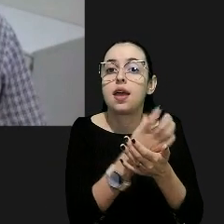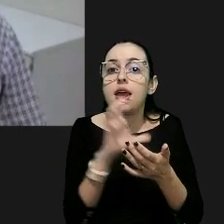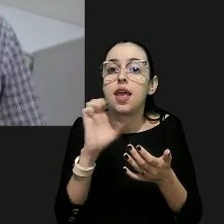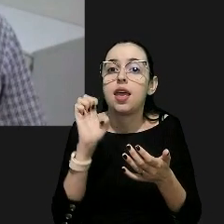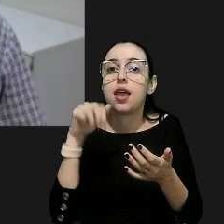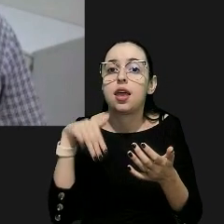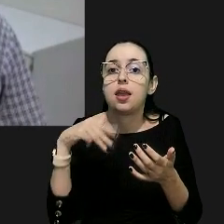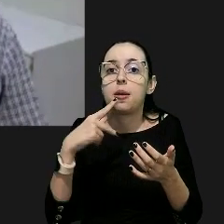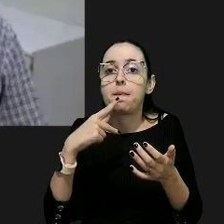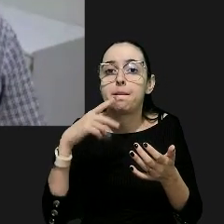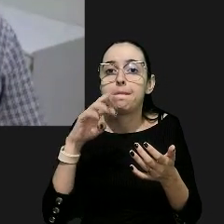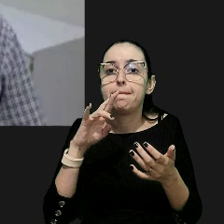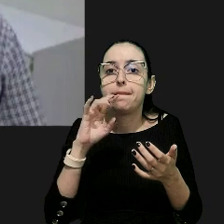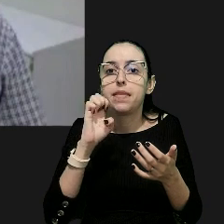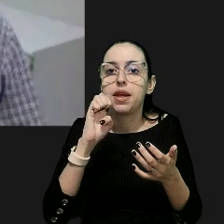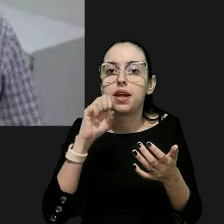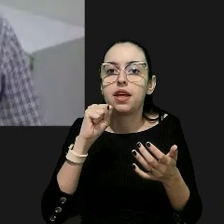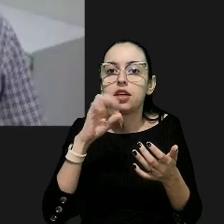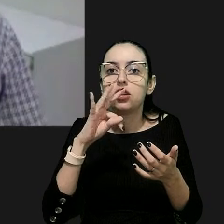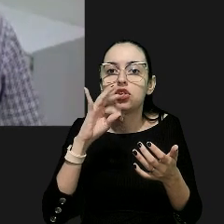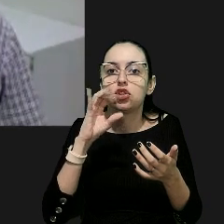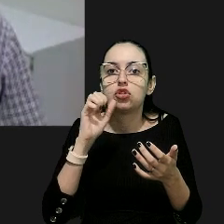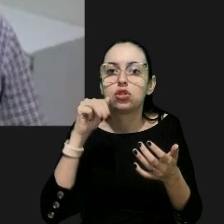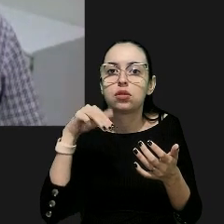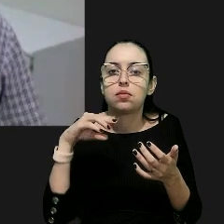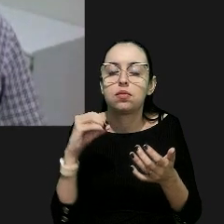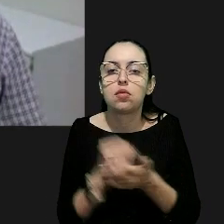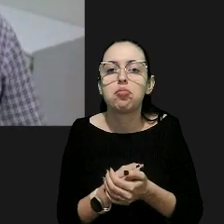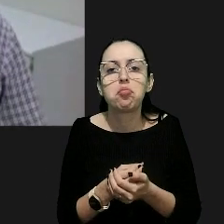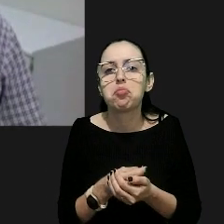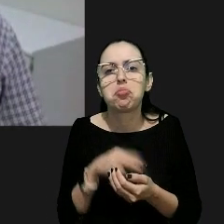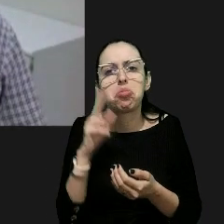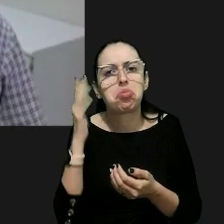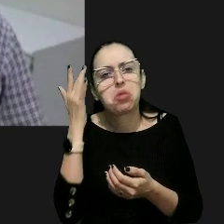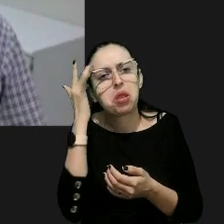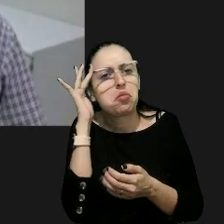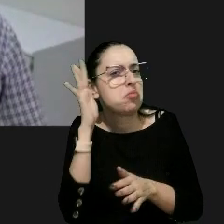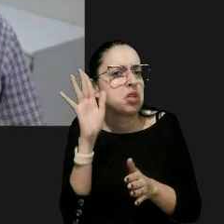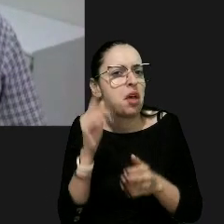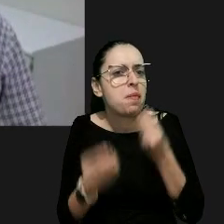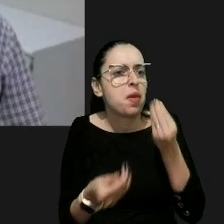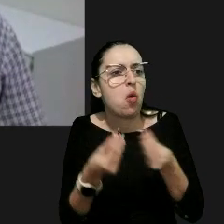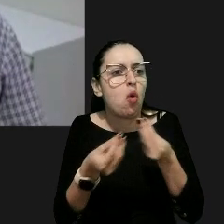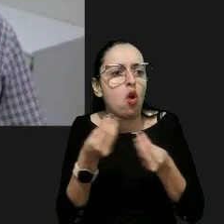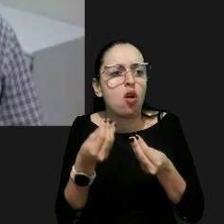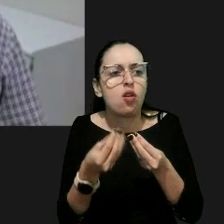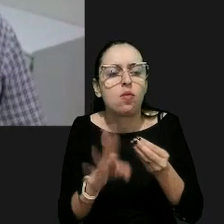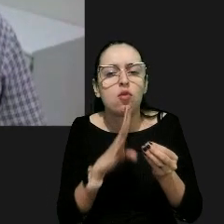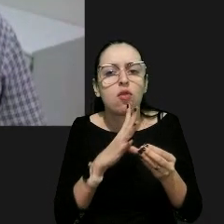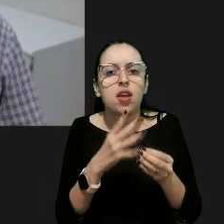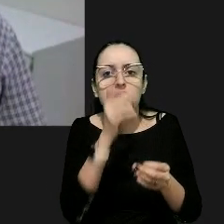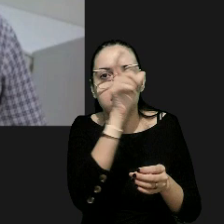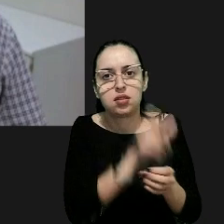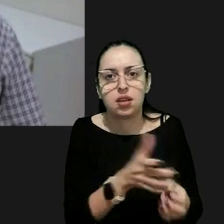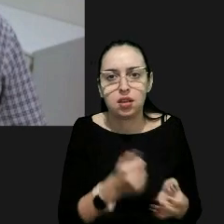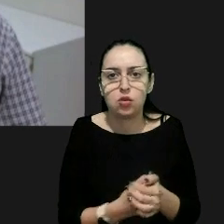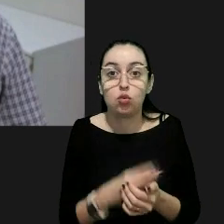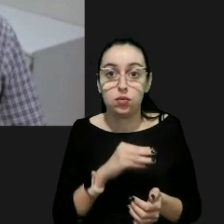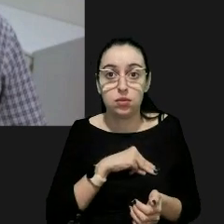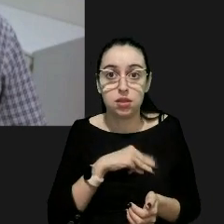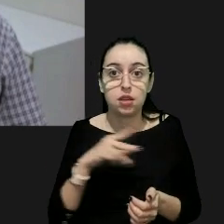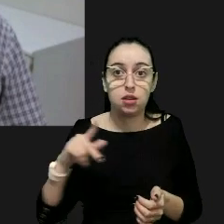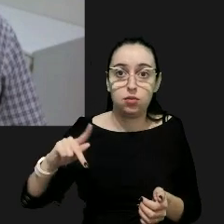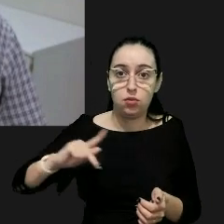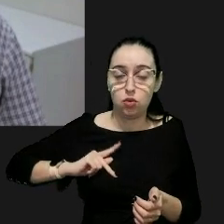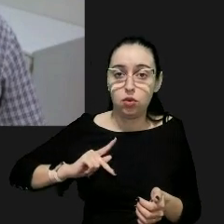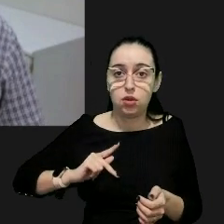empréstimo consignado. Então, de bancos oferecendo, de empresas que ela não sabe como o nome dela foi para lá. Então, acho que a gente precisa,